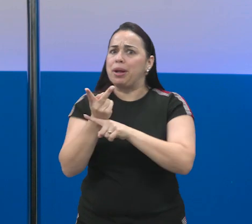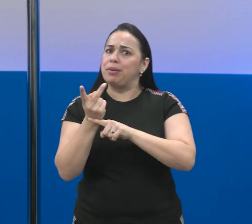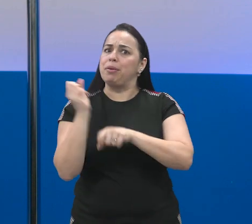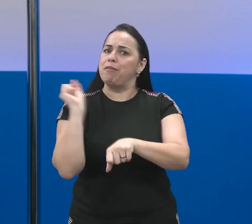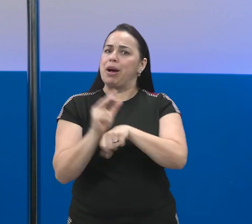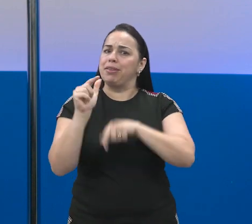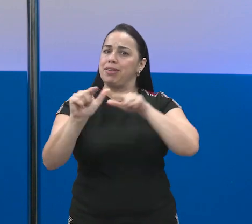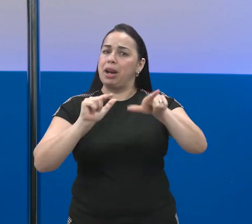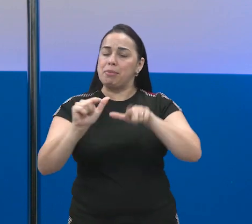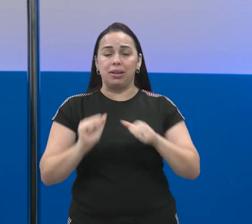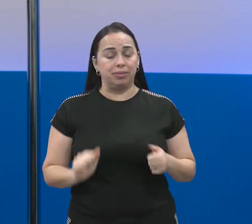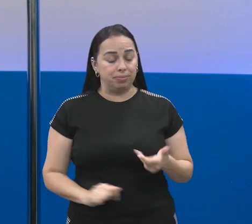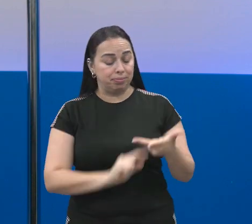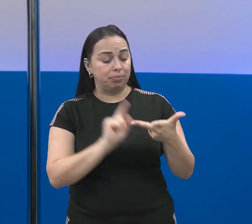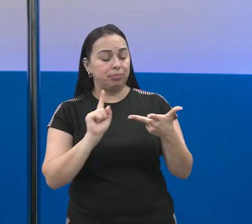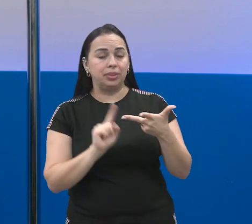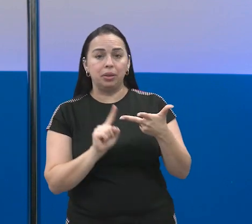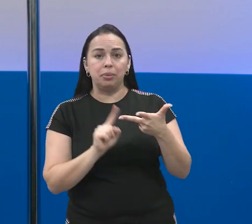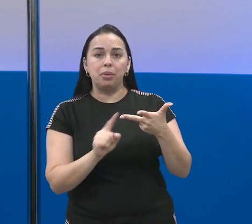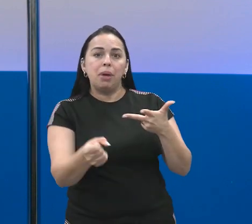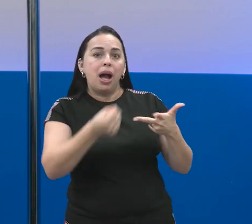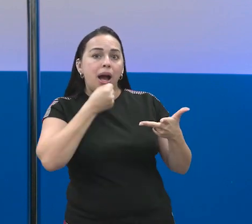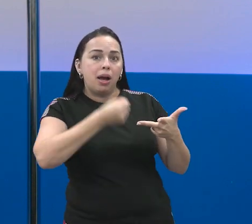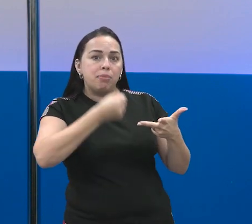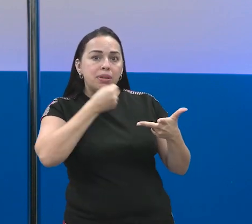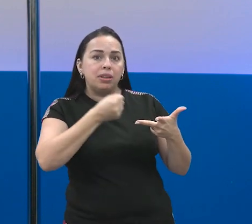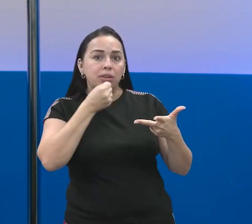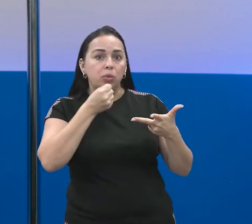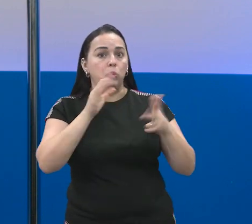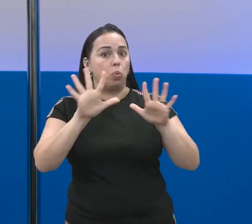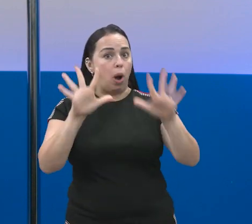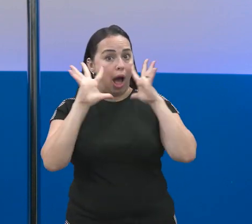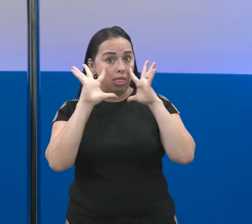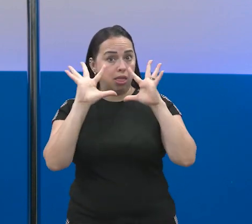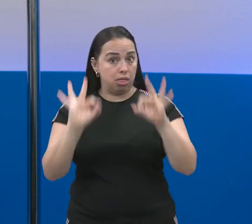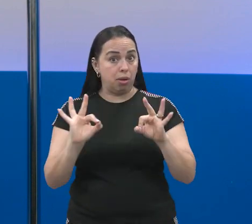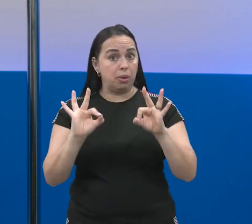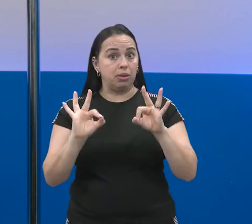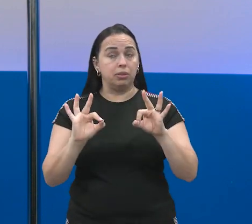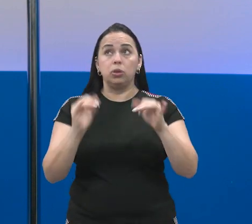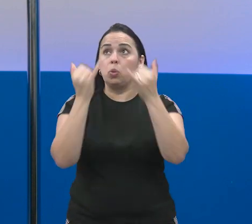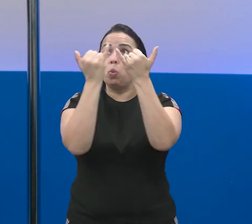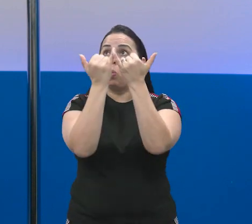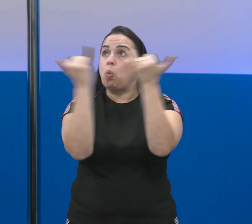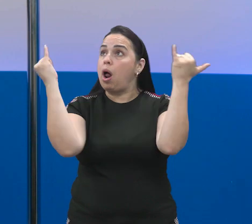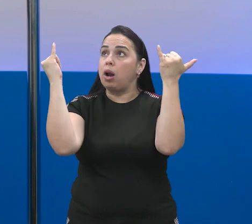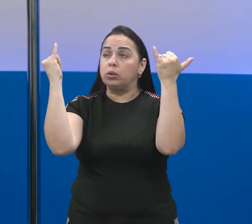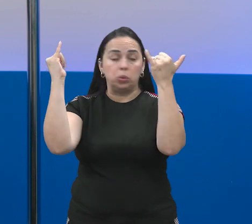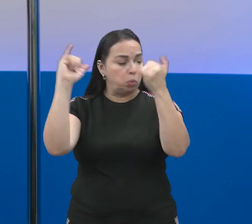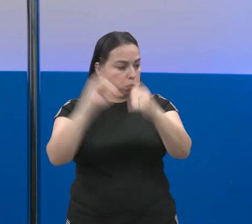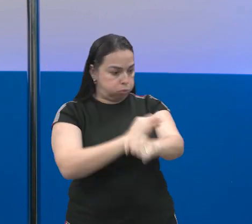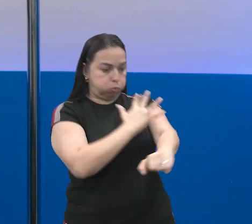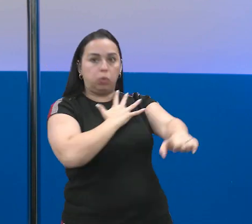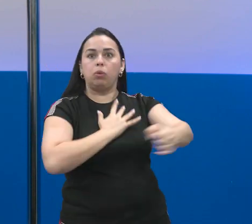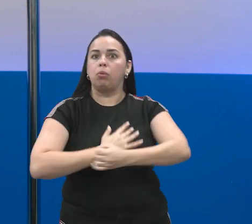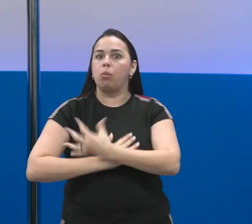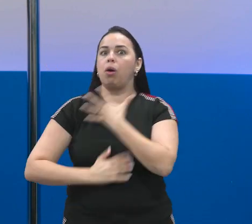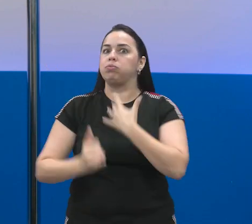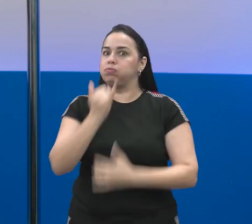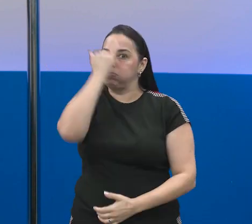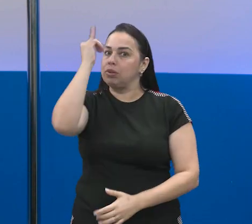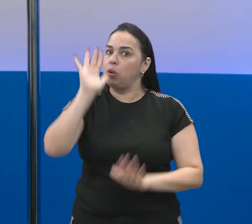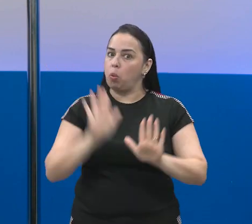vaga no mercado de trabalho. Tem também uma reportagem com um alerta sobre acidentes provocados por